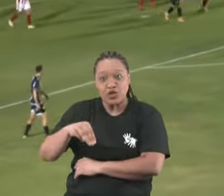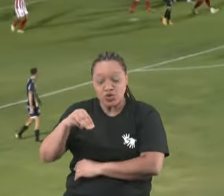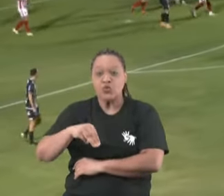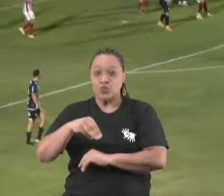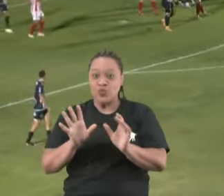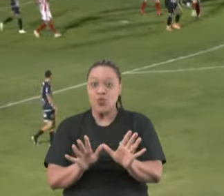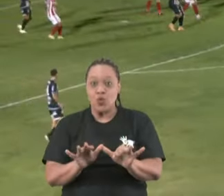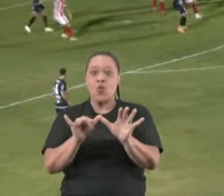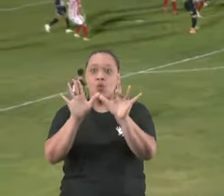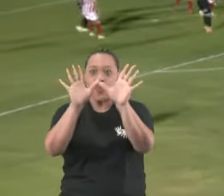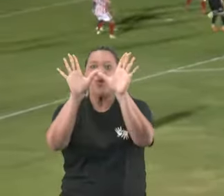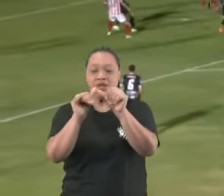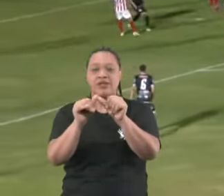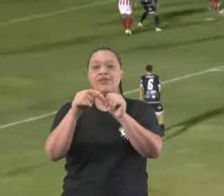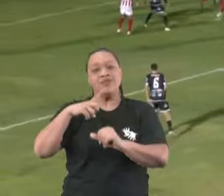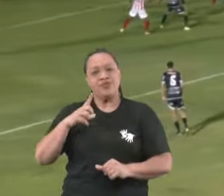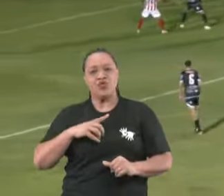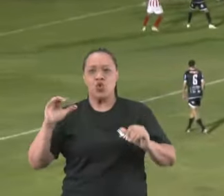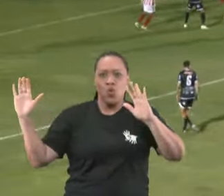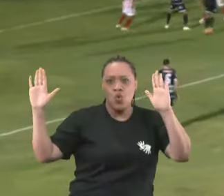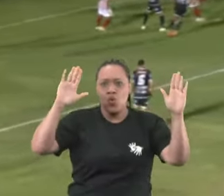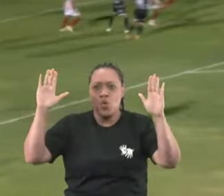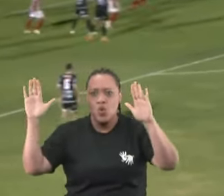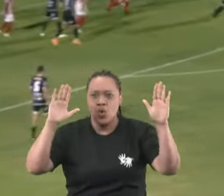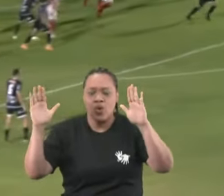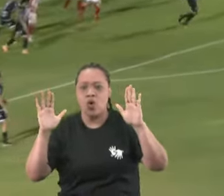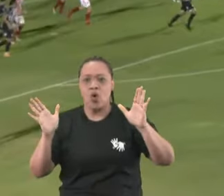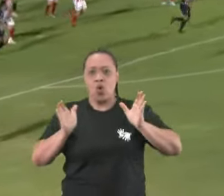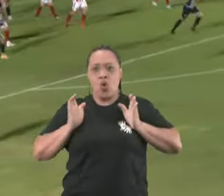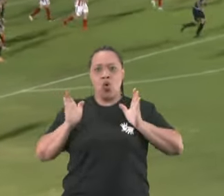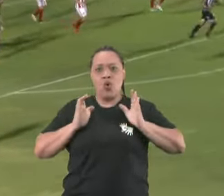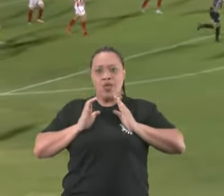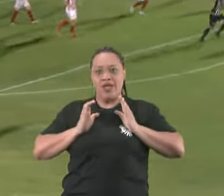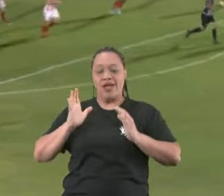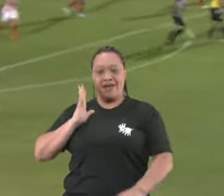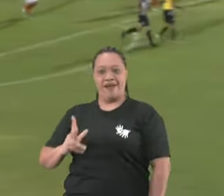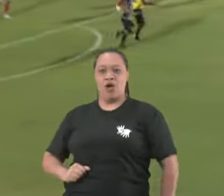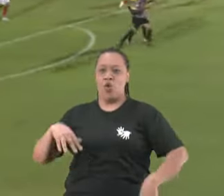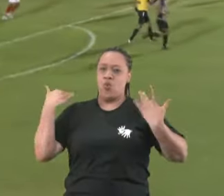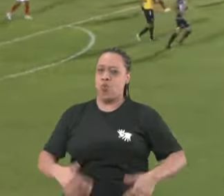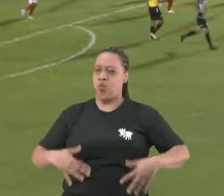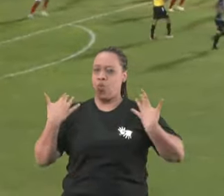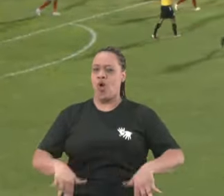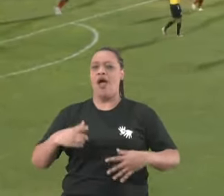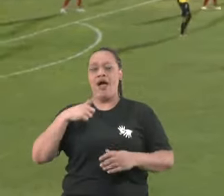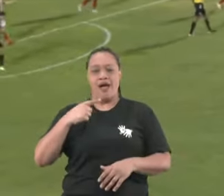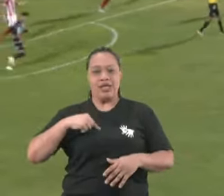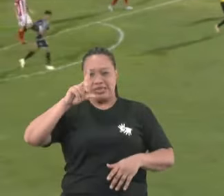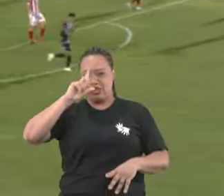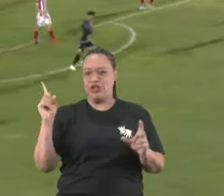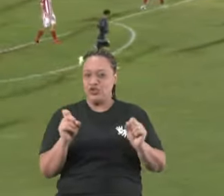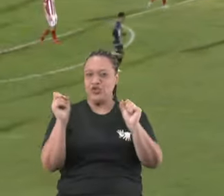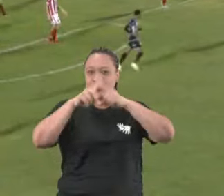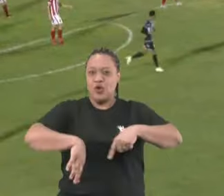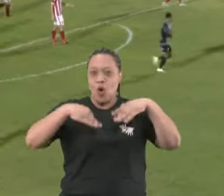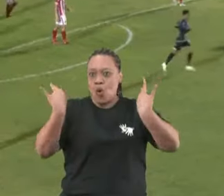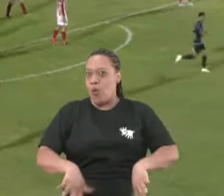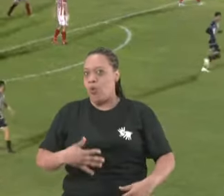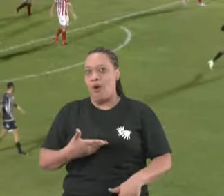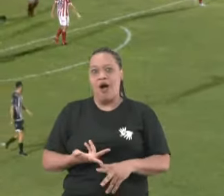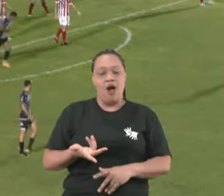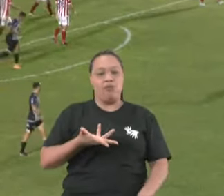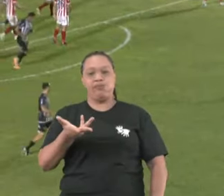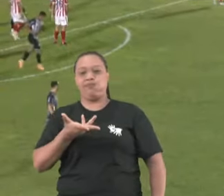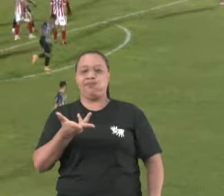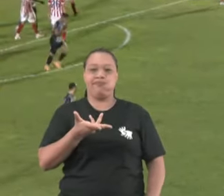soco, tira de novo o goleiro do Galo, insiste Feijão, aí tentou chicotar pra dentro da área, desse jeito ficou mais difícil, por baixo chega